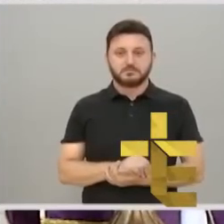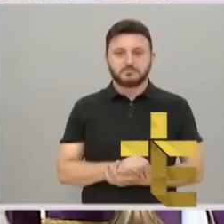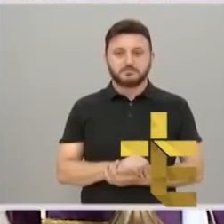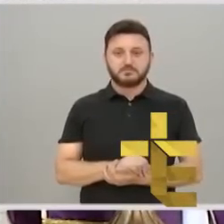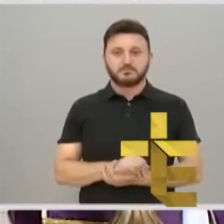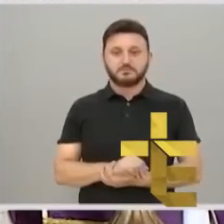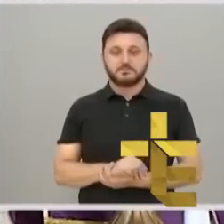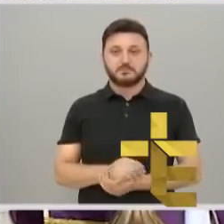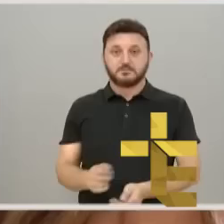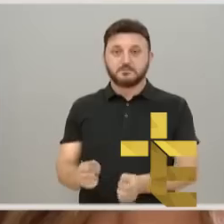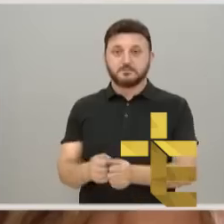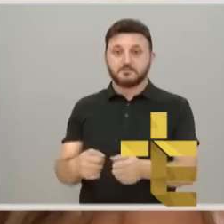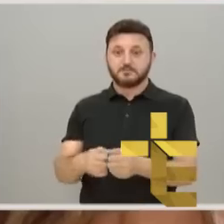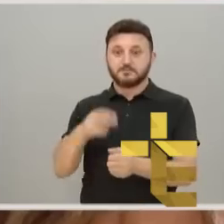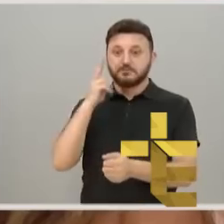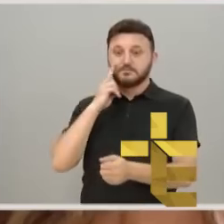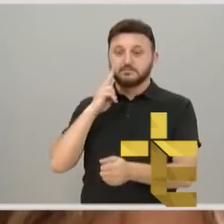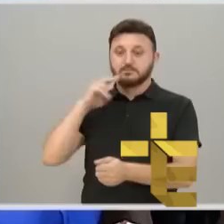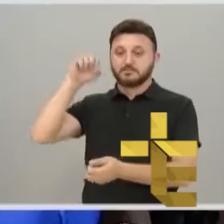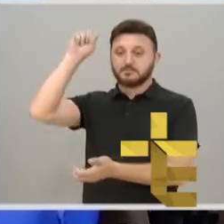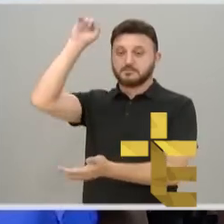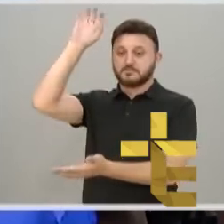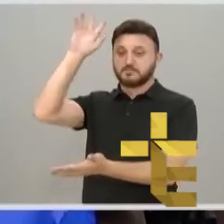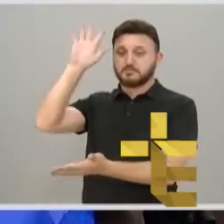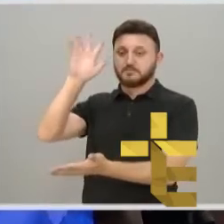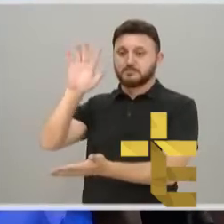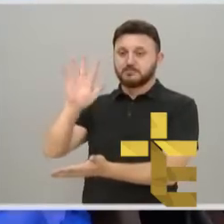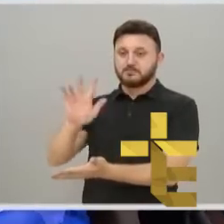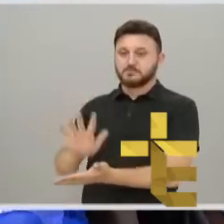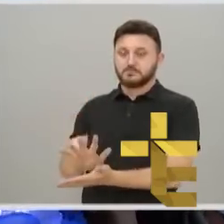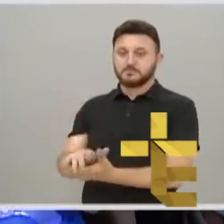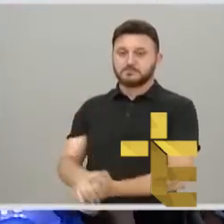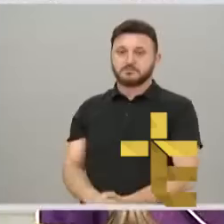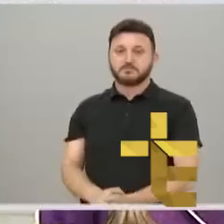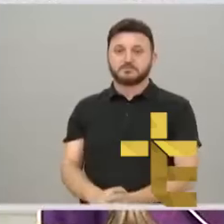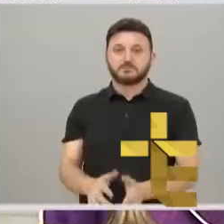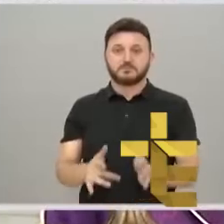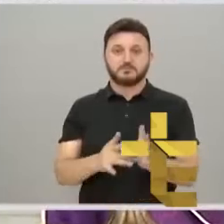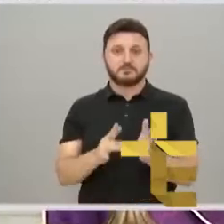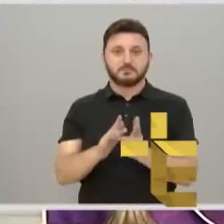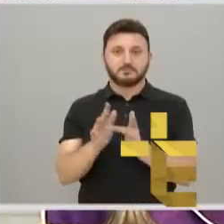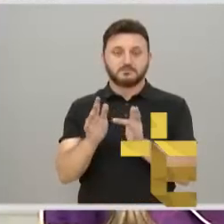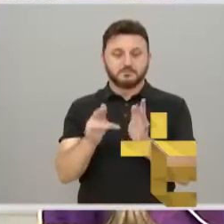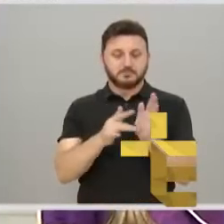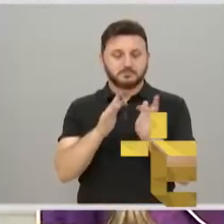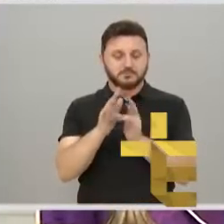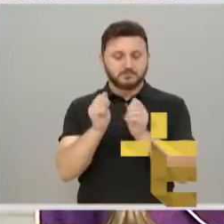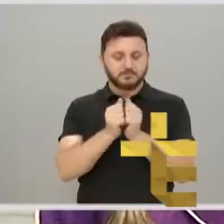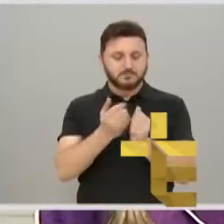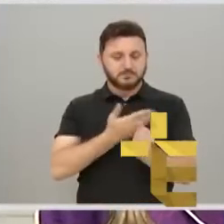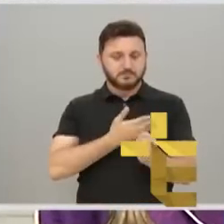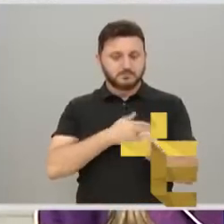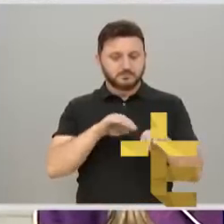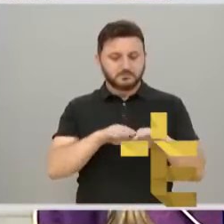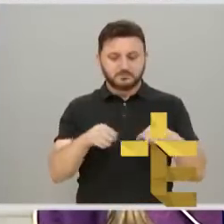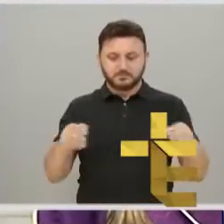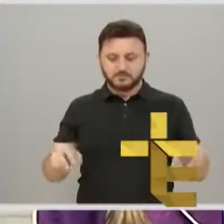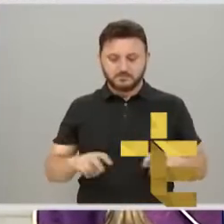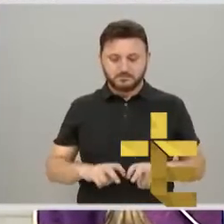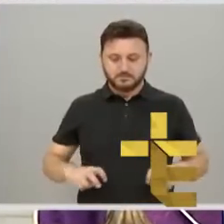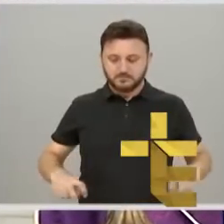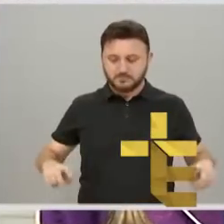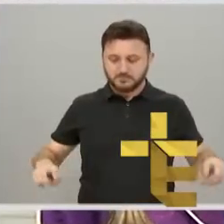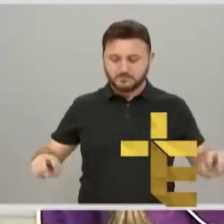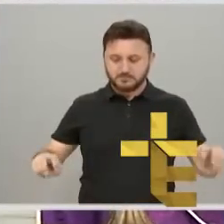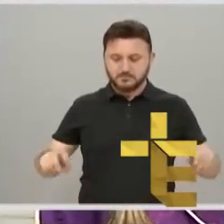e Senhor nosso. Santificai nossa oferenda, ó Senhor. Estando para ser entregue, abraçando livremente a